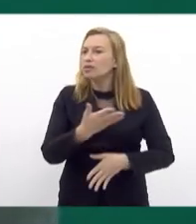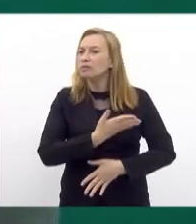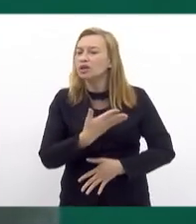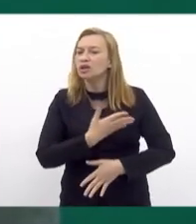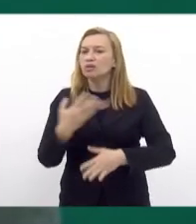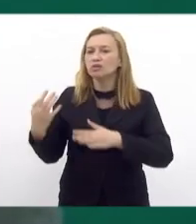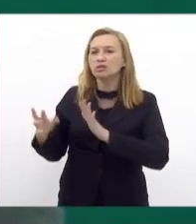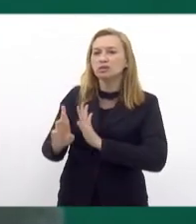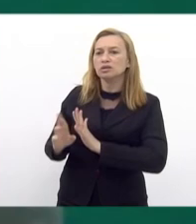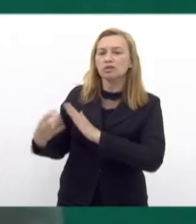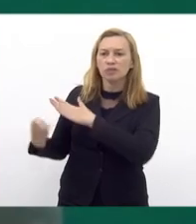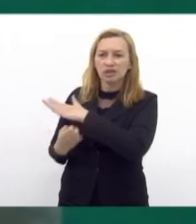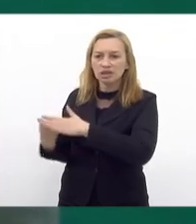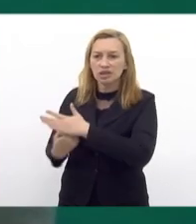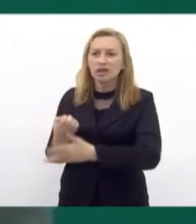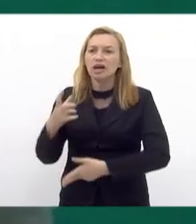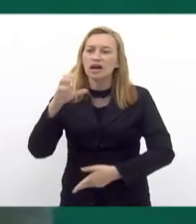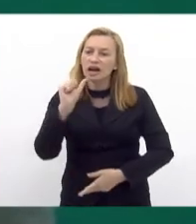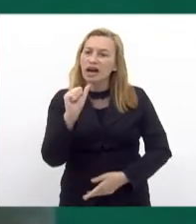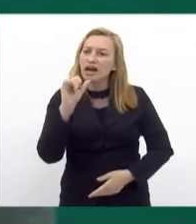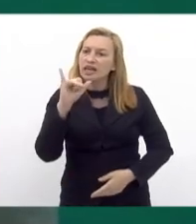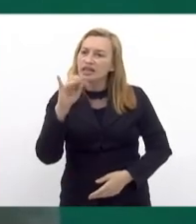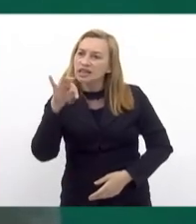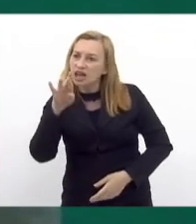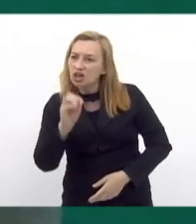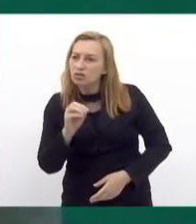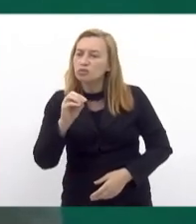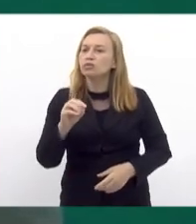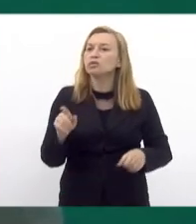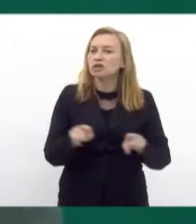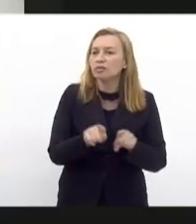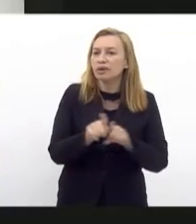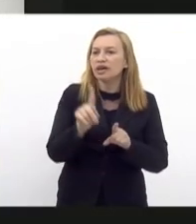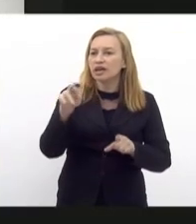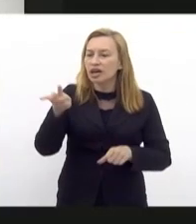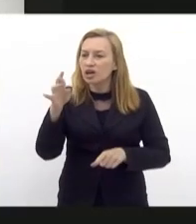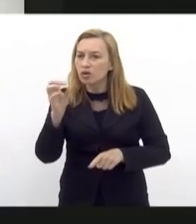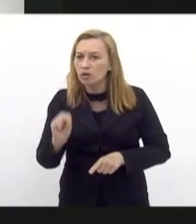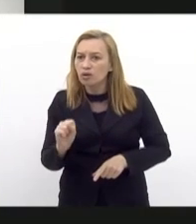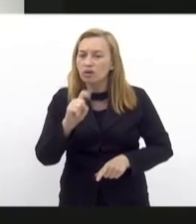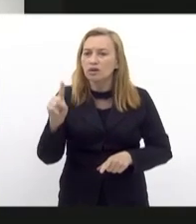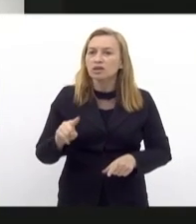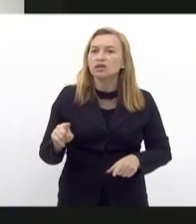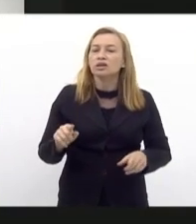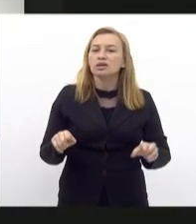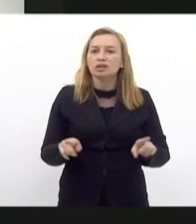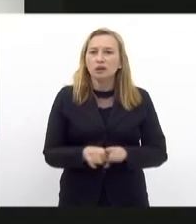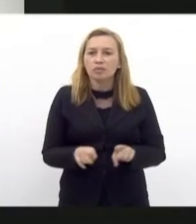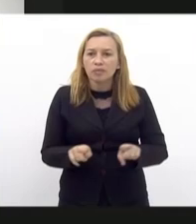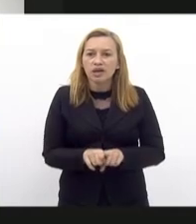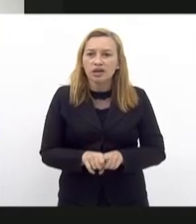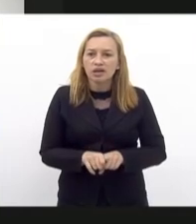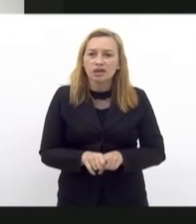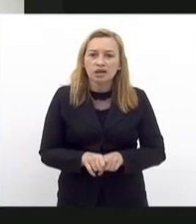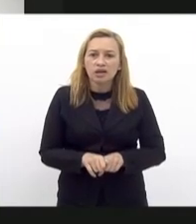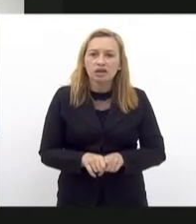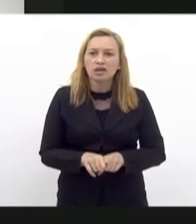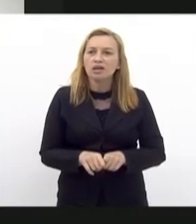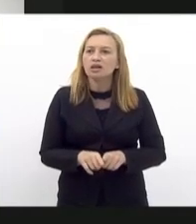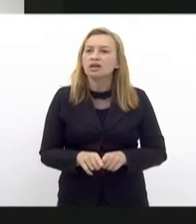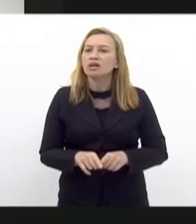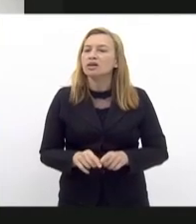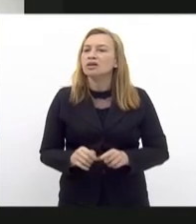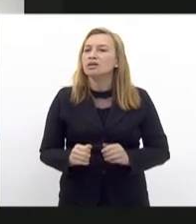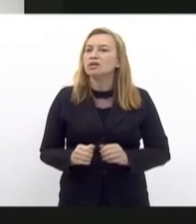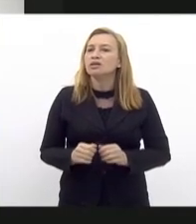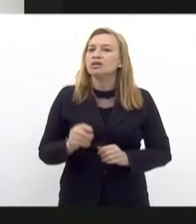empresários, Caetano e Antônio Queiroz. Também cumprimentar, às vezes, ao Mauro Osório, que está aí do ladinho do presidente,